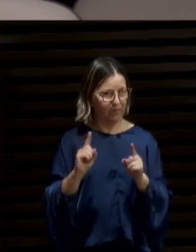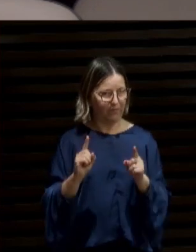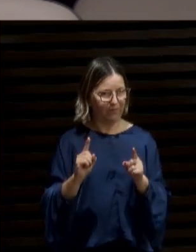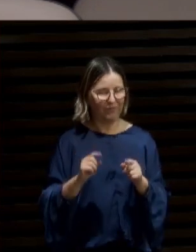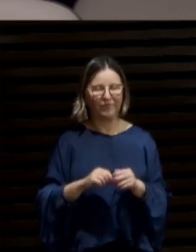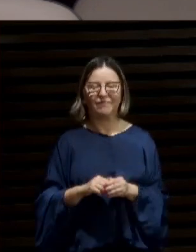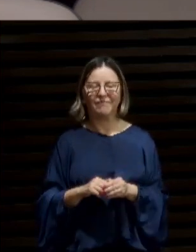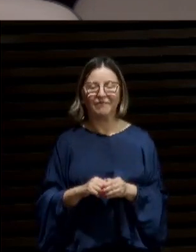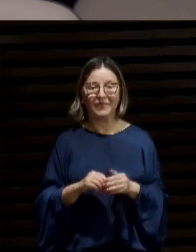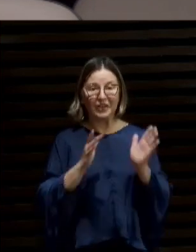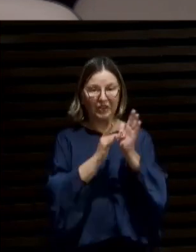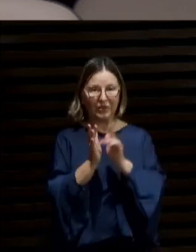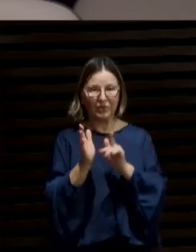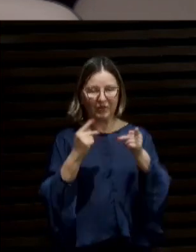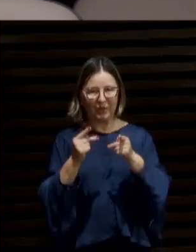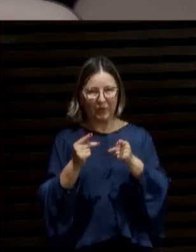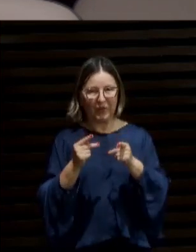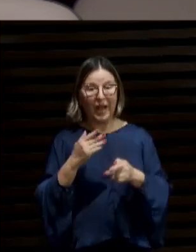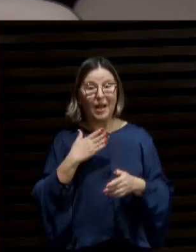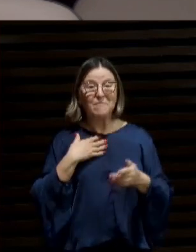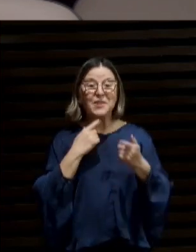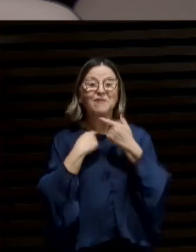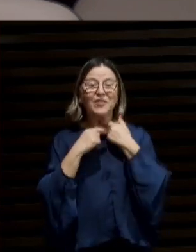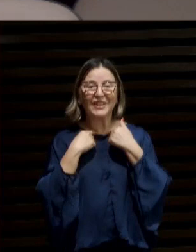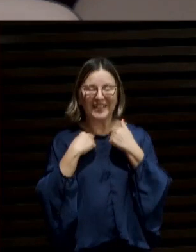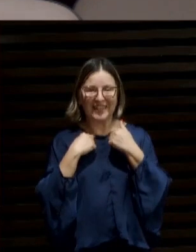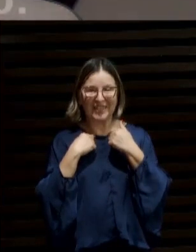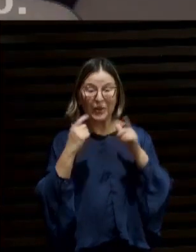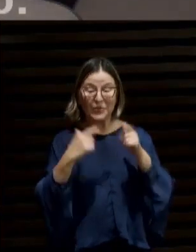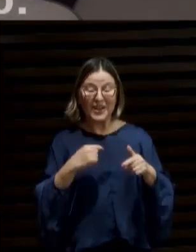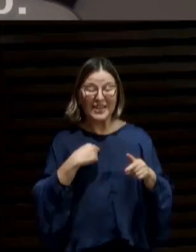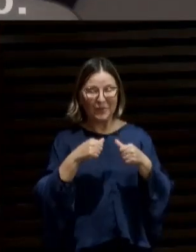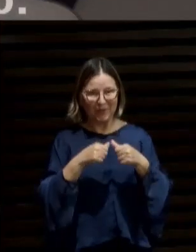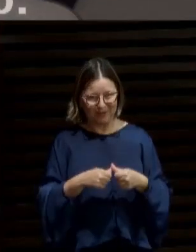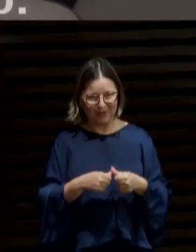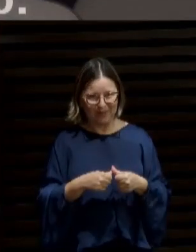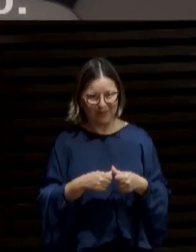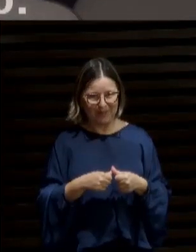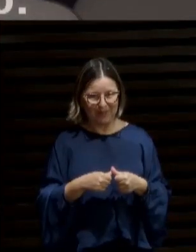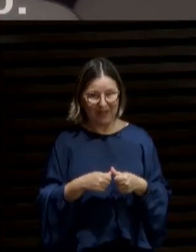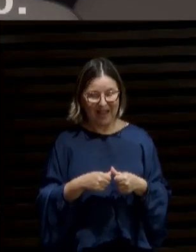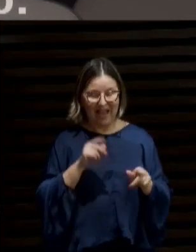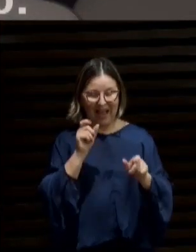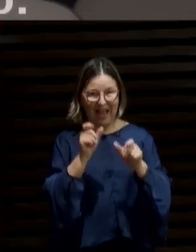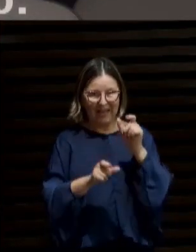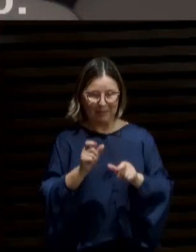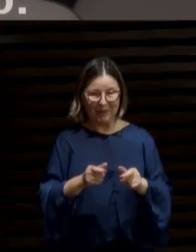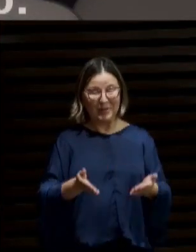Pai, a minha vontade é que onde eu estou estejam também comigo os que